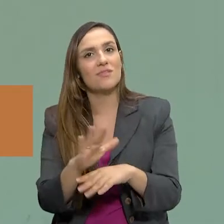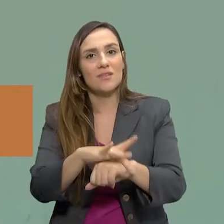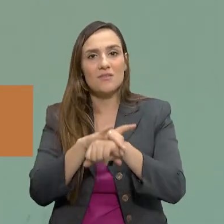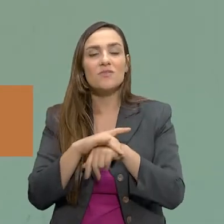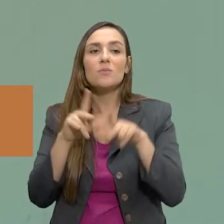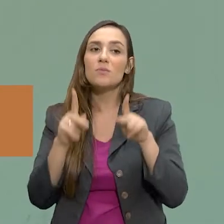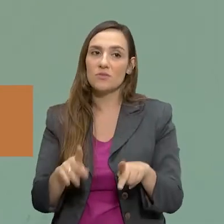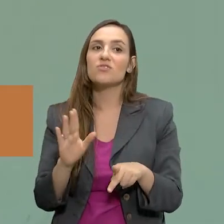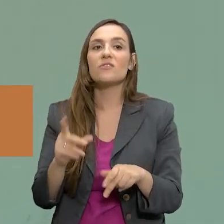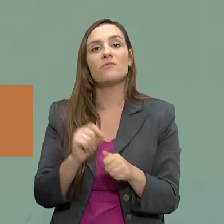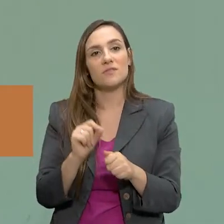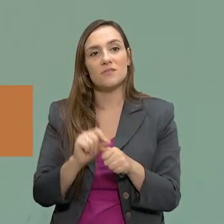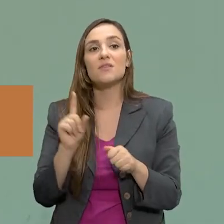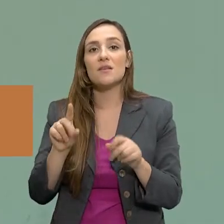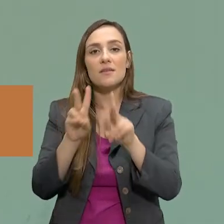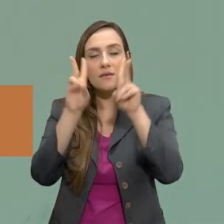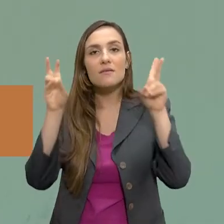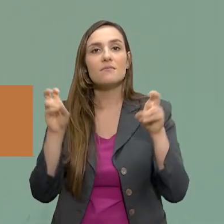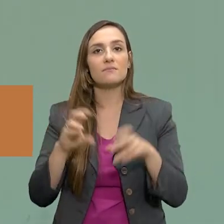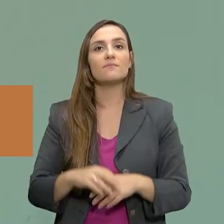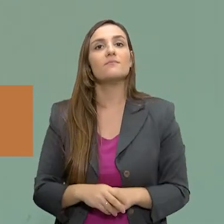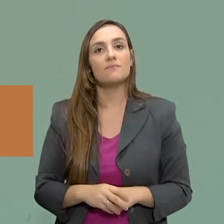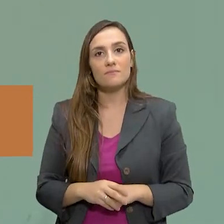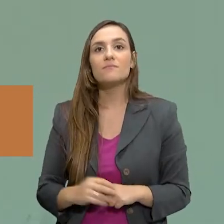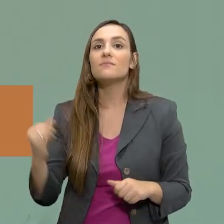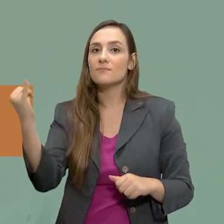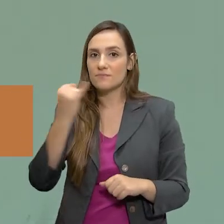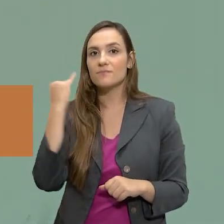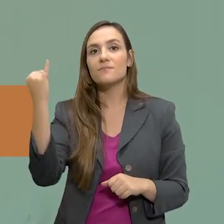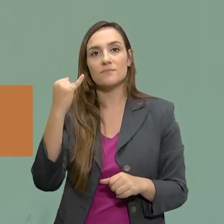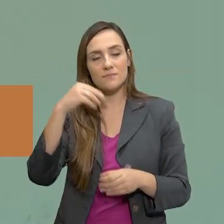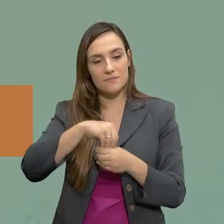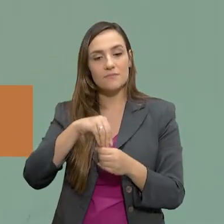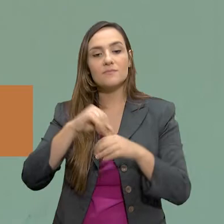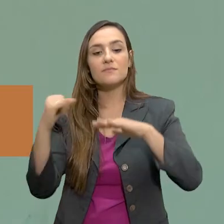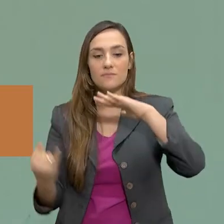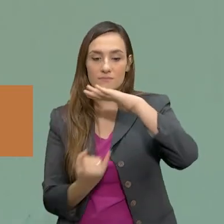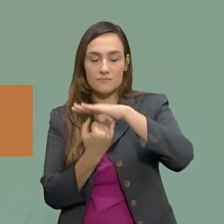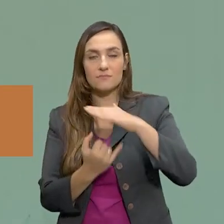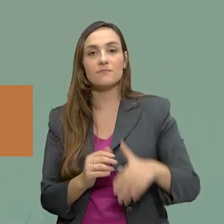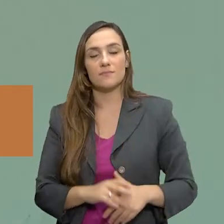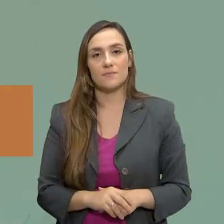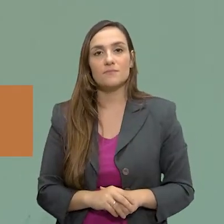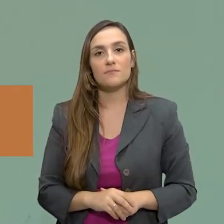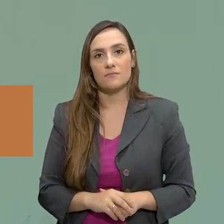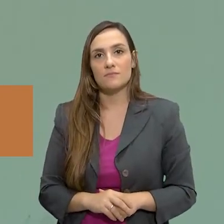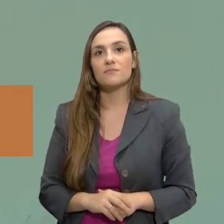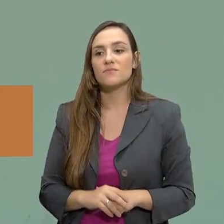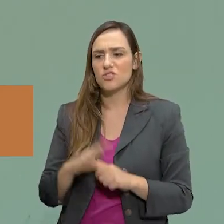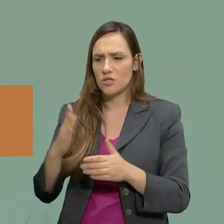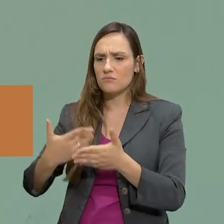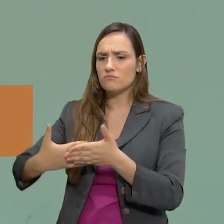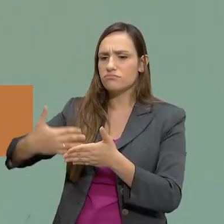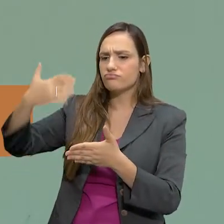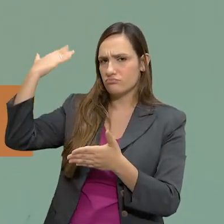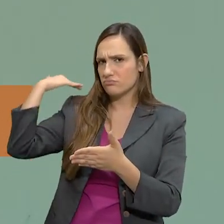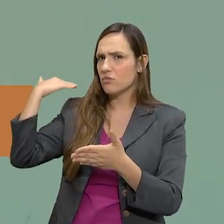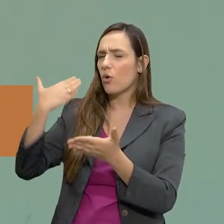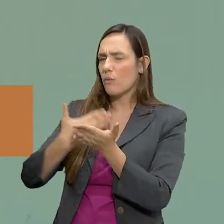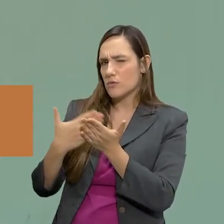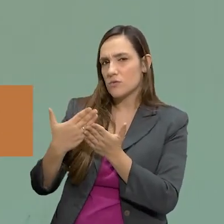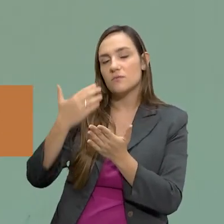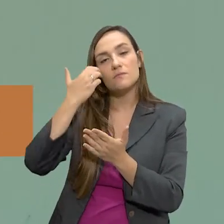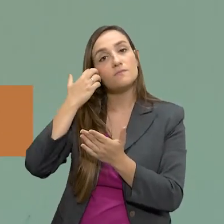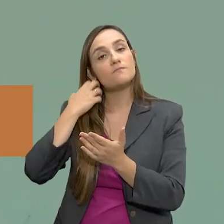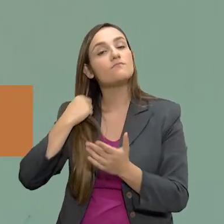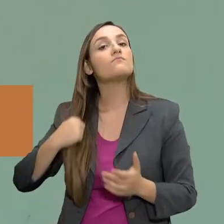contribuiçãozinha, e a Defensoria tem feito isso, Essa é uma pauta muito importante dentro da nossa instituição, já há algumas administrações, O